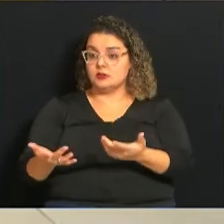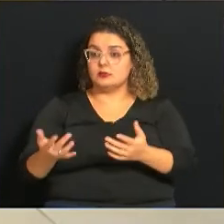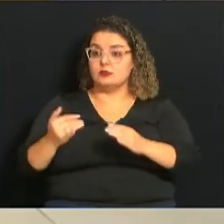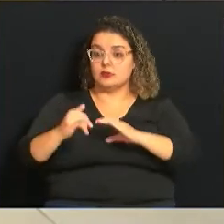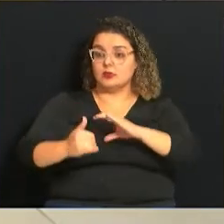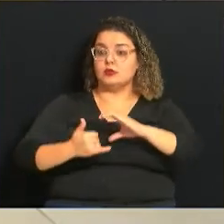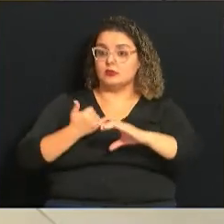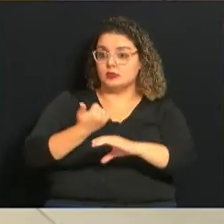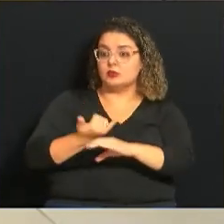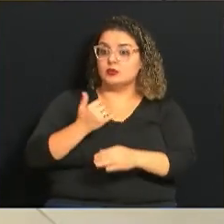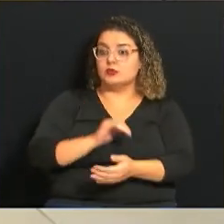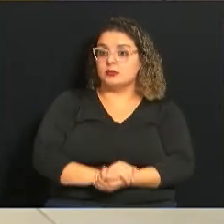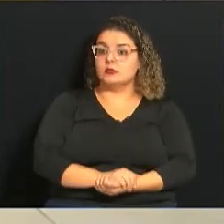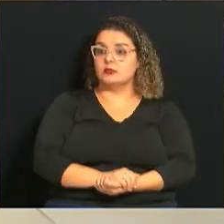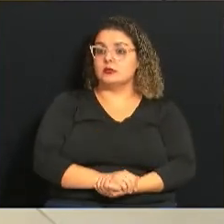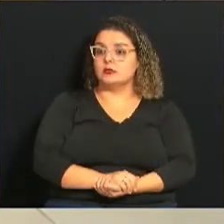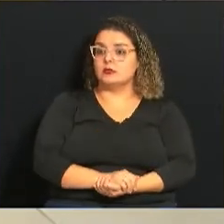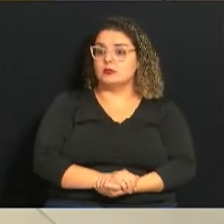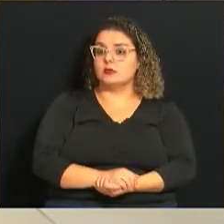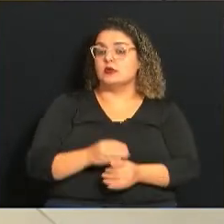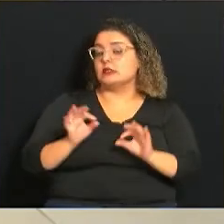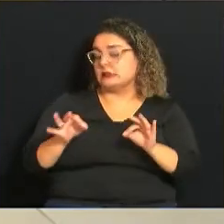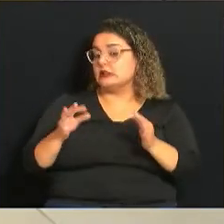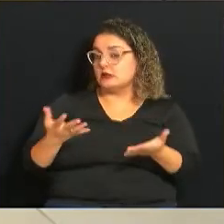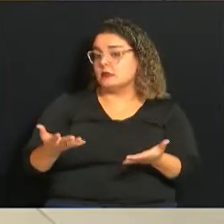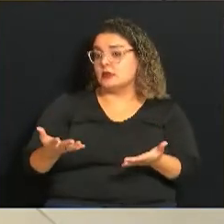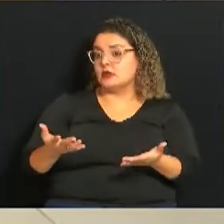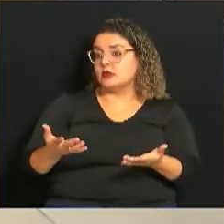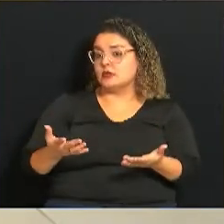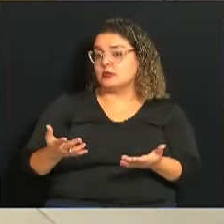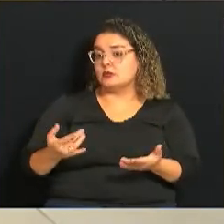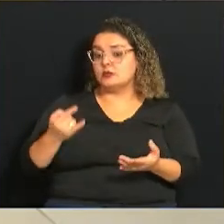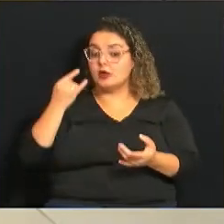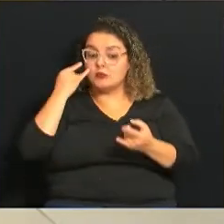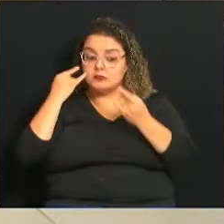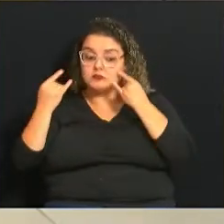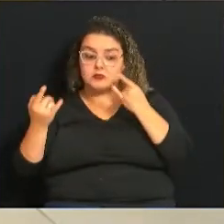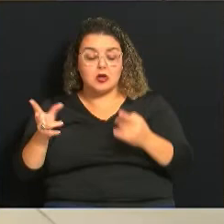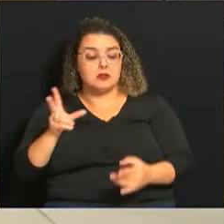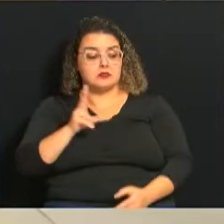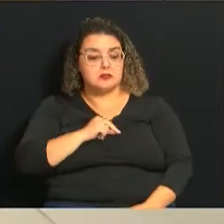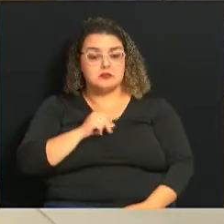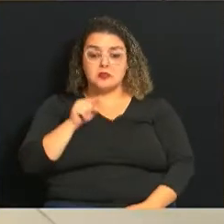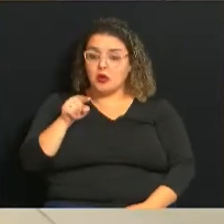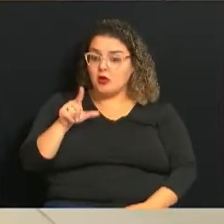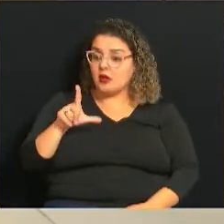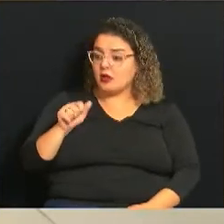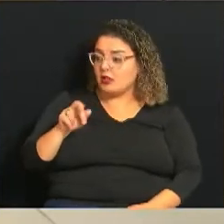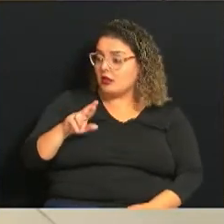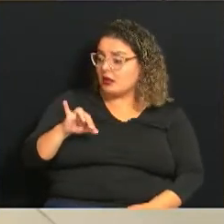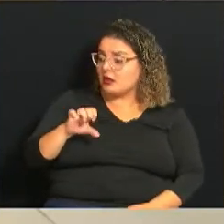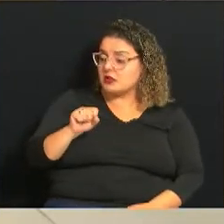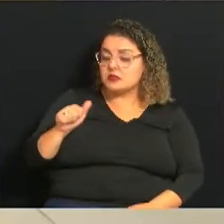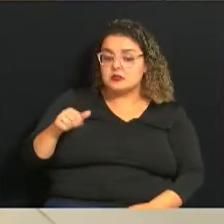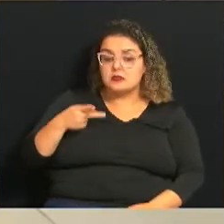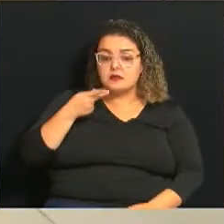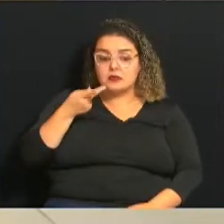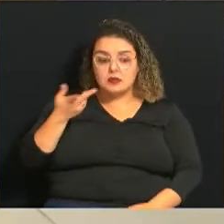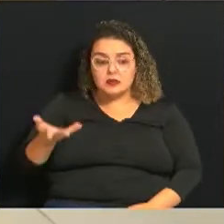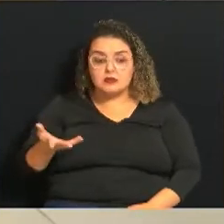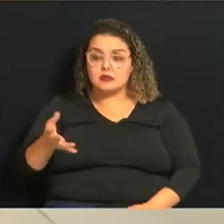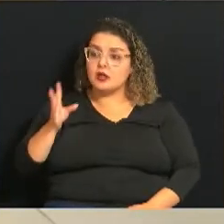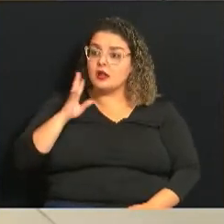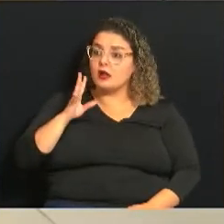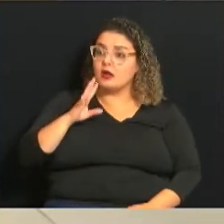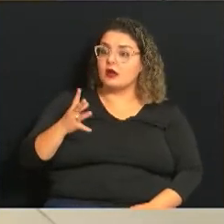né? Certamente muita gente se interessou, falando, puxa vida, olha lá a Larissa falando, gostei, bacana,